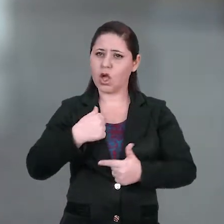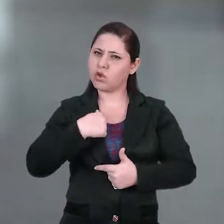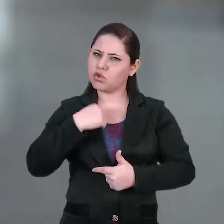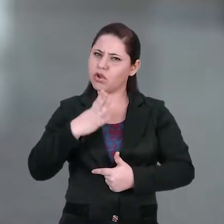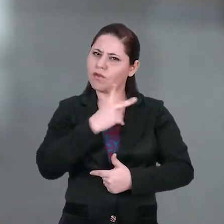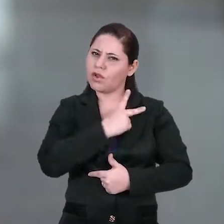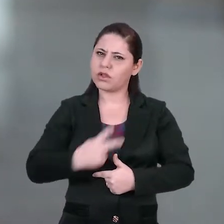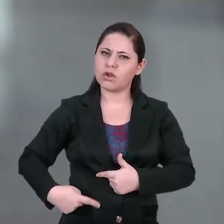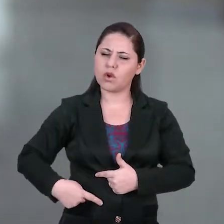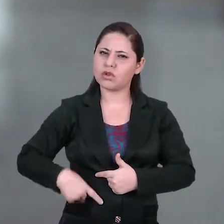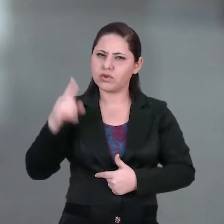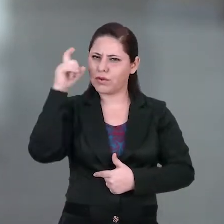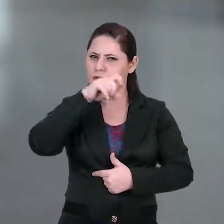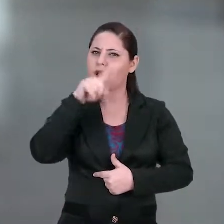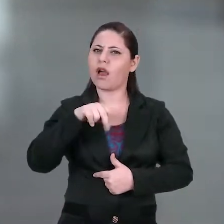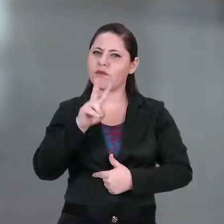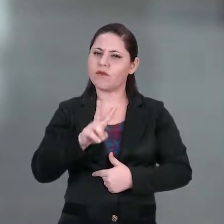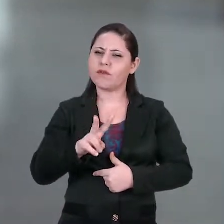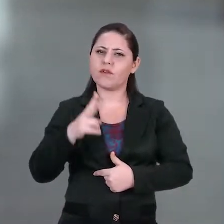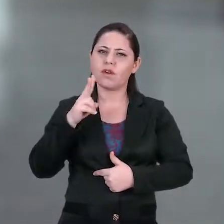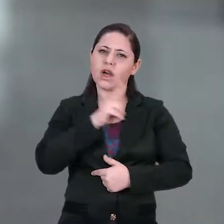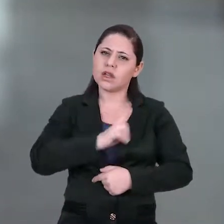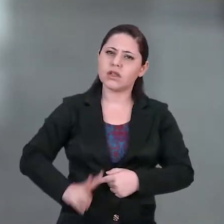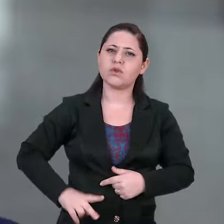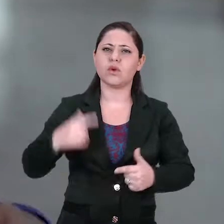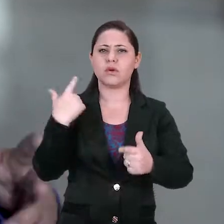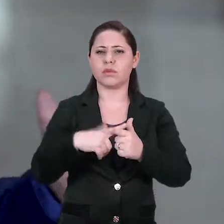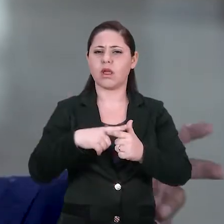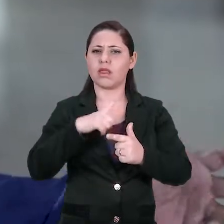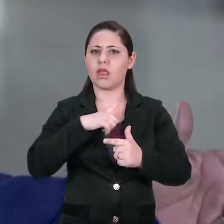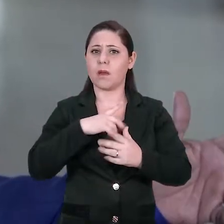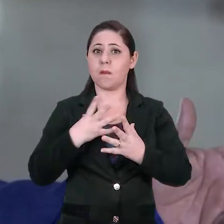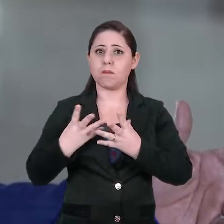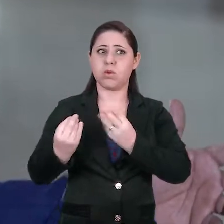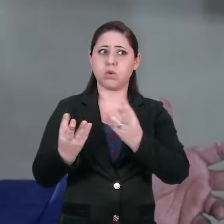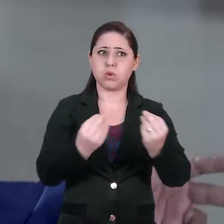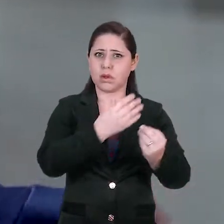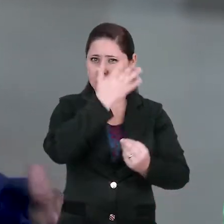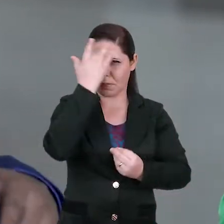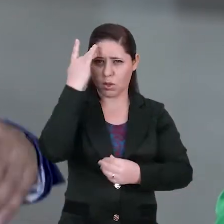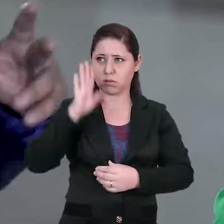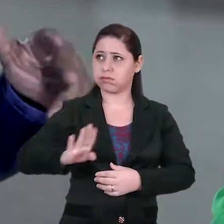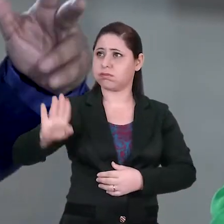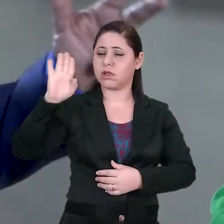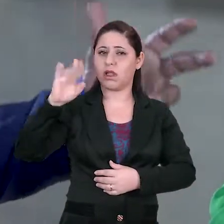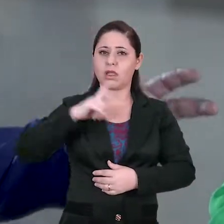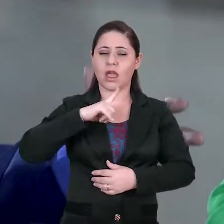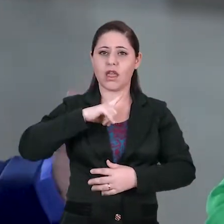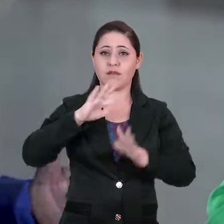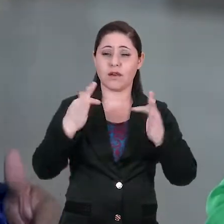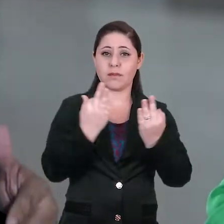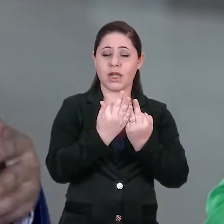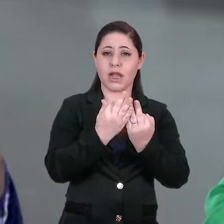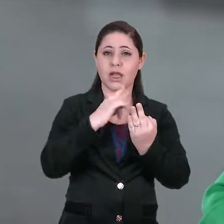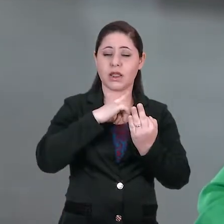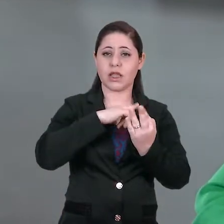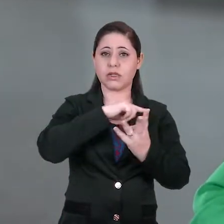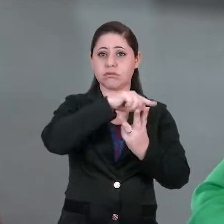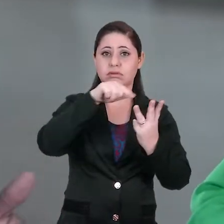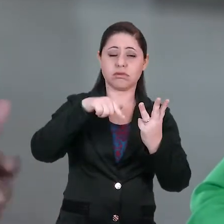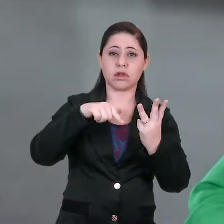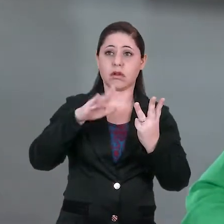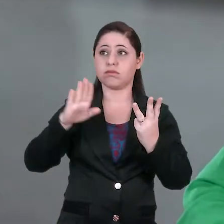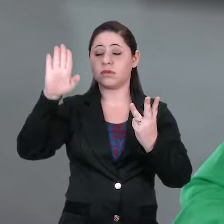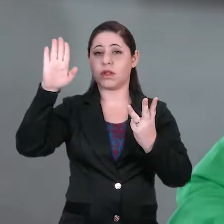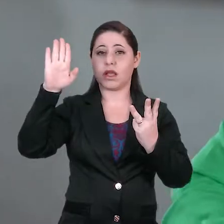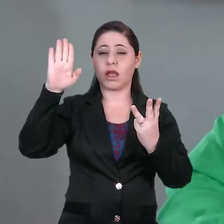eleição mais difícil é para vereador, porque primeiro que tem muito candidato e candidata, tem família que tem 2, 3 candidatos, então 3.000